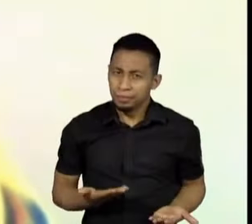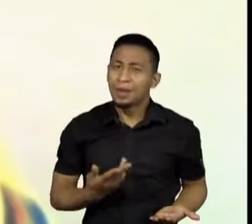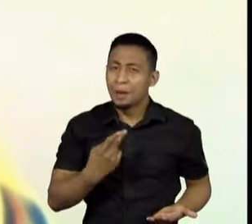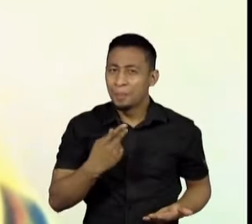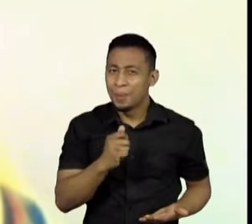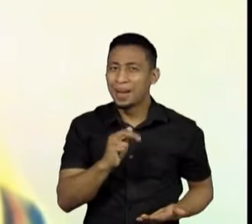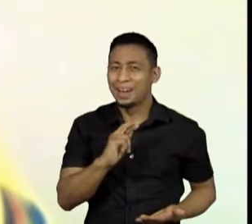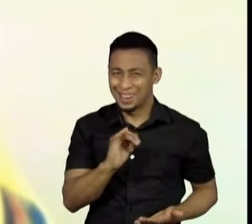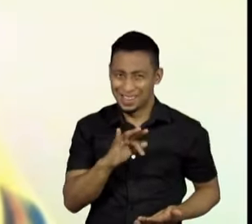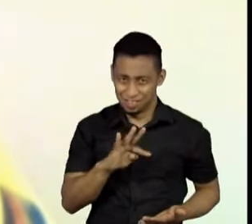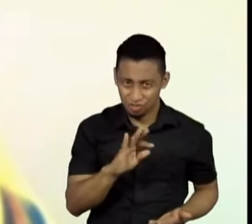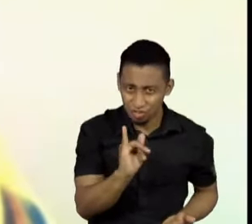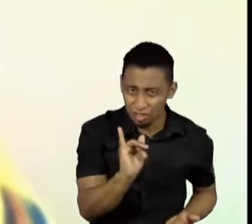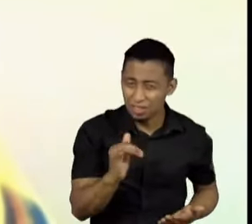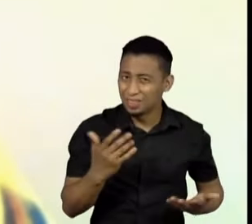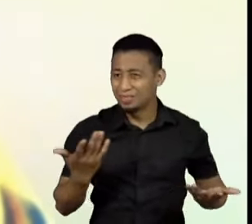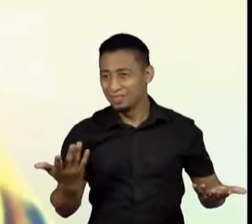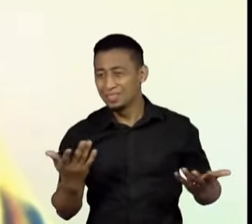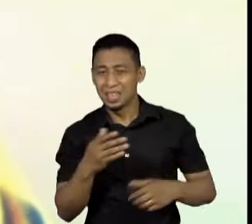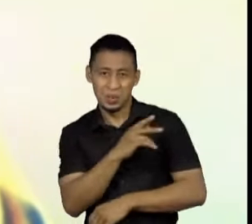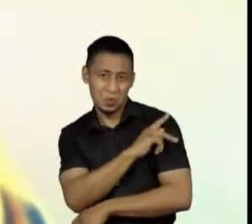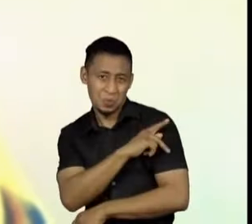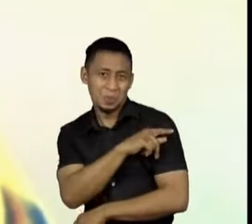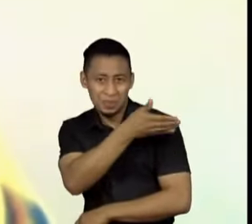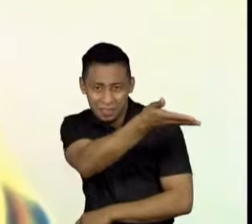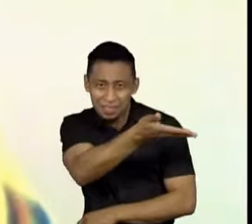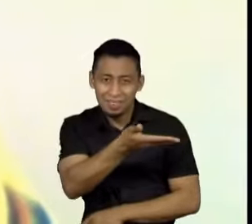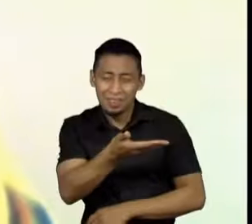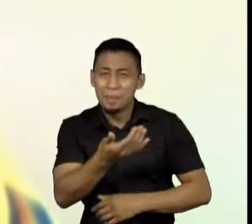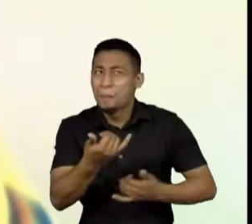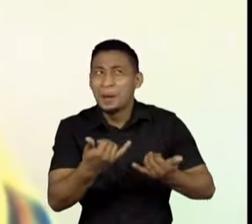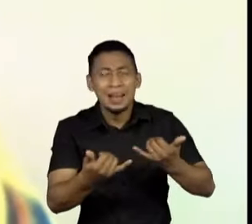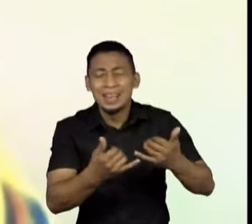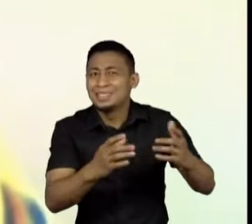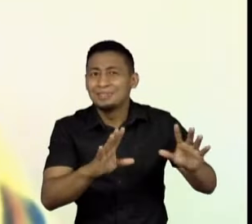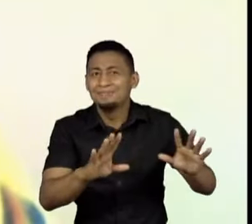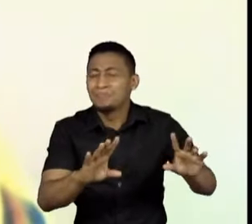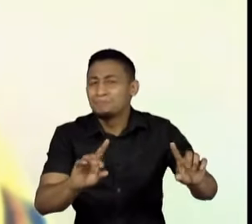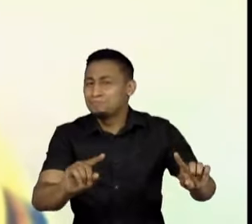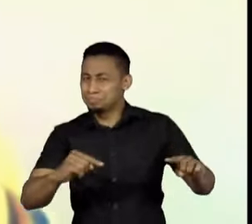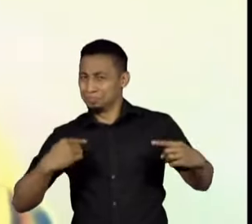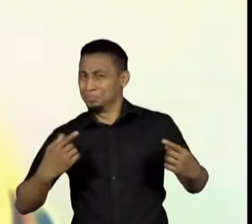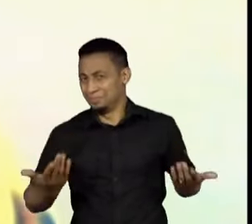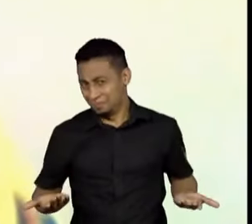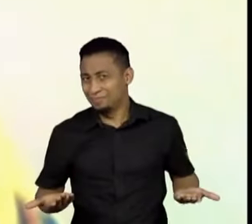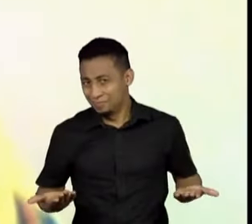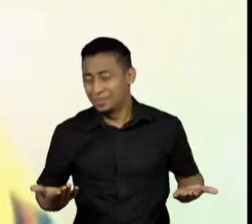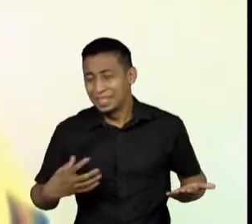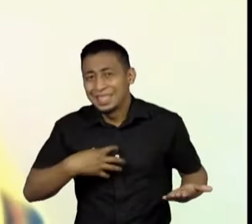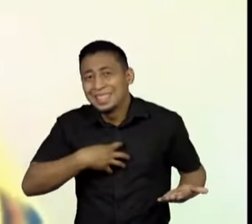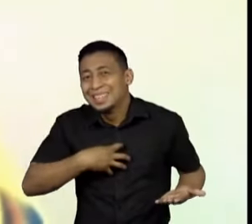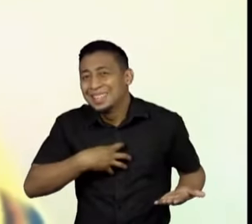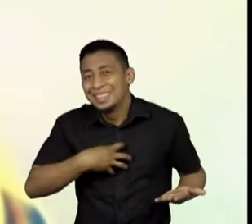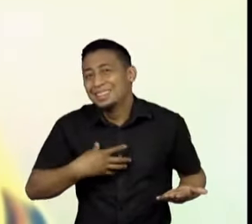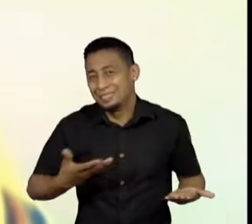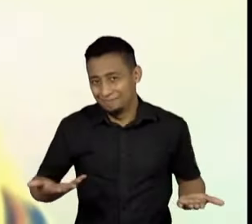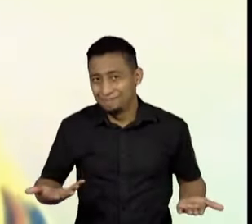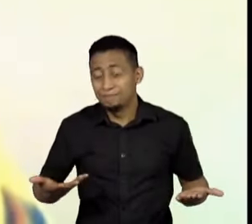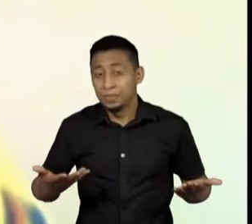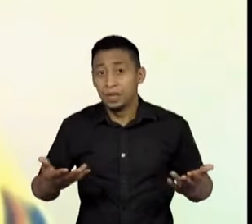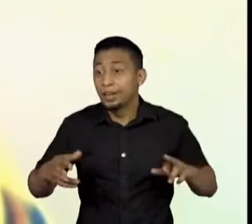esse aspecto que cria né?